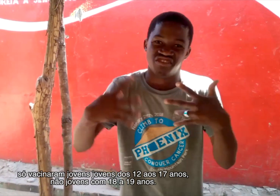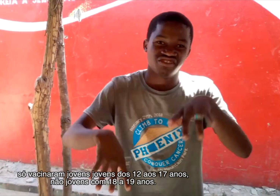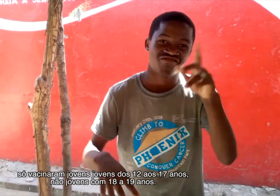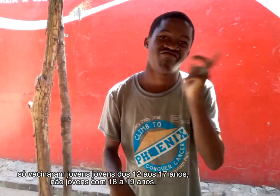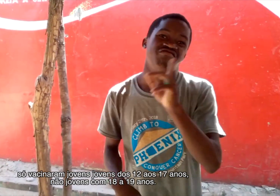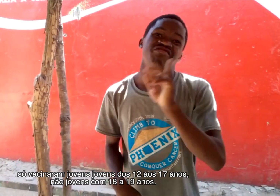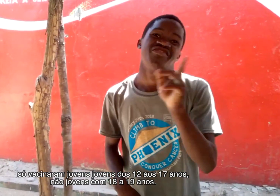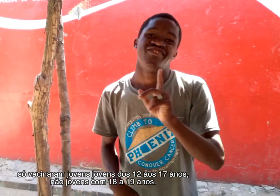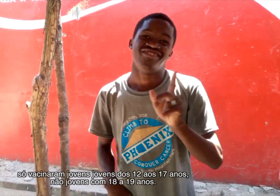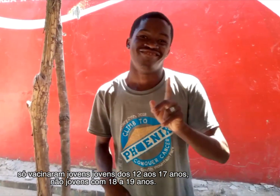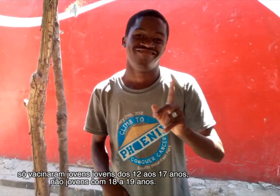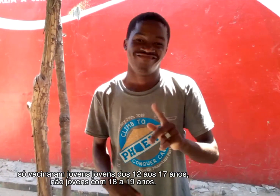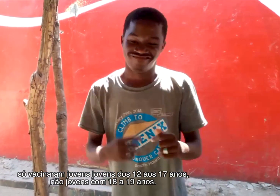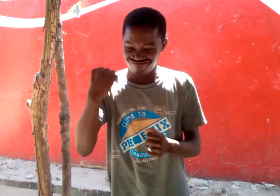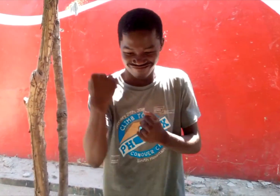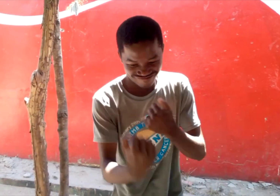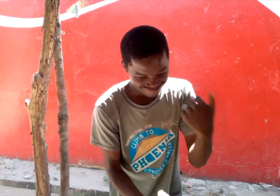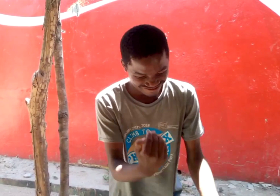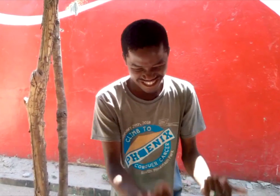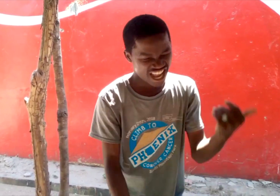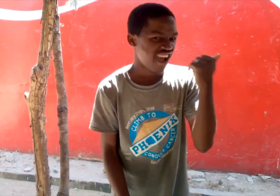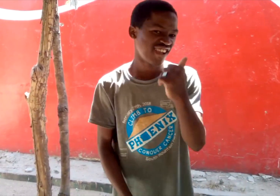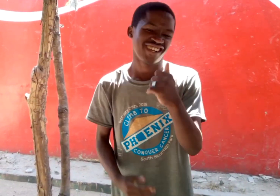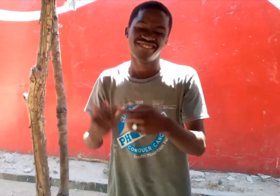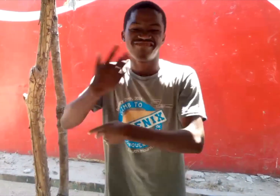com 18 ou 19 anos.